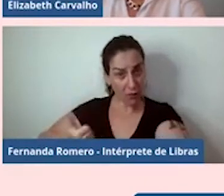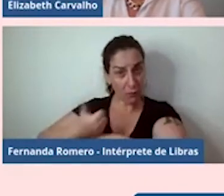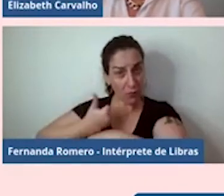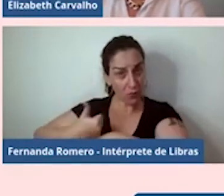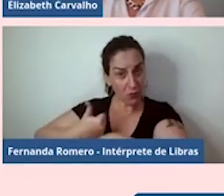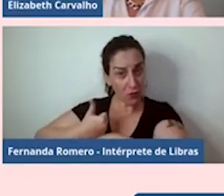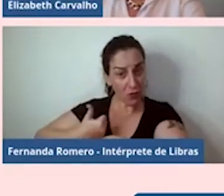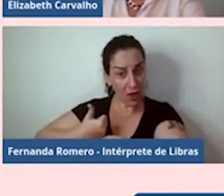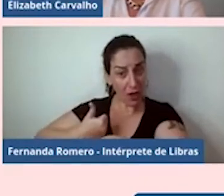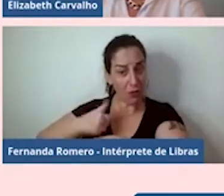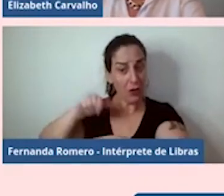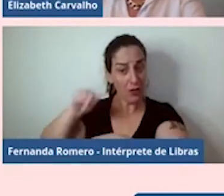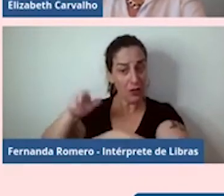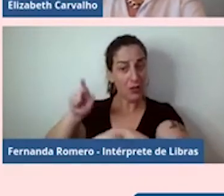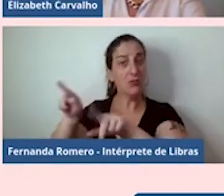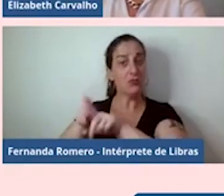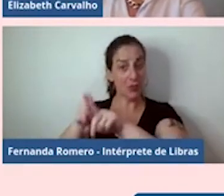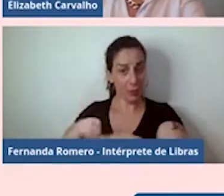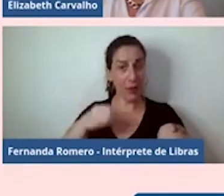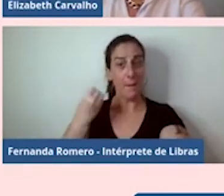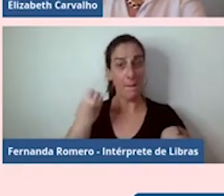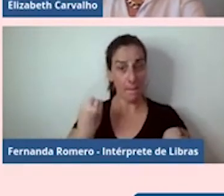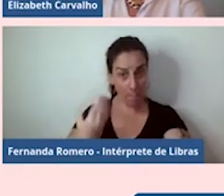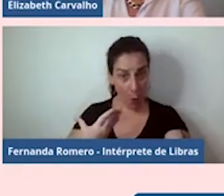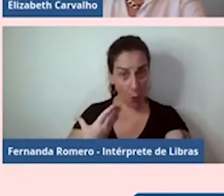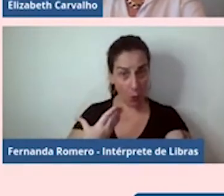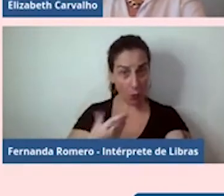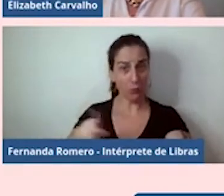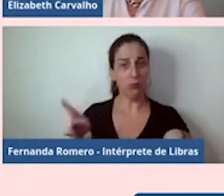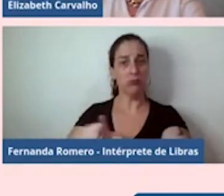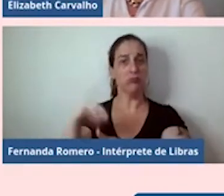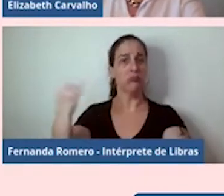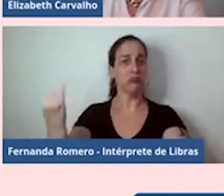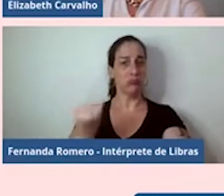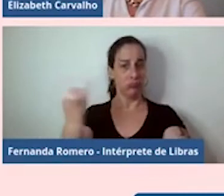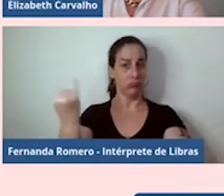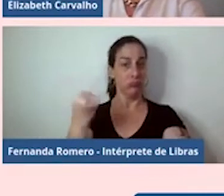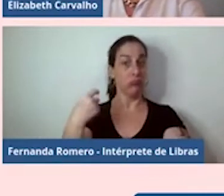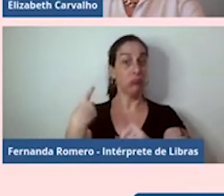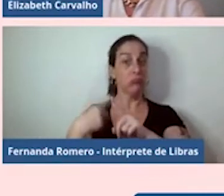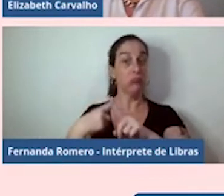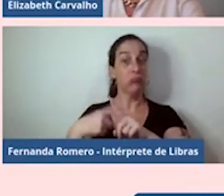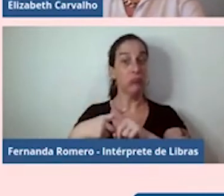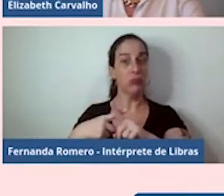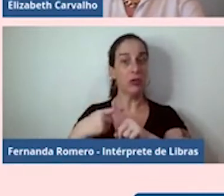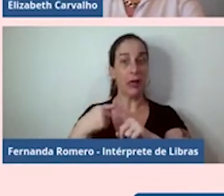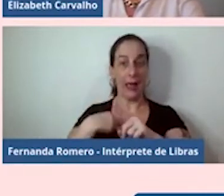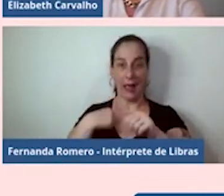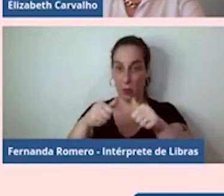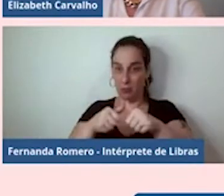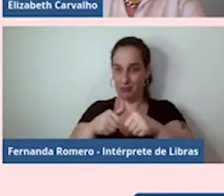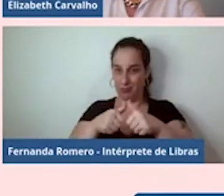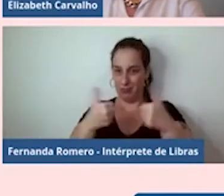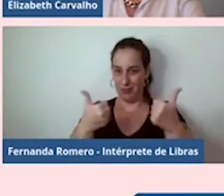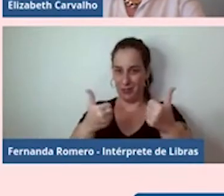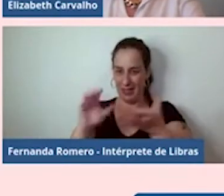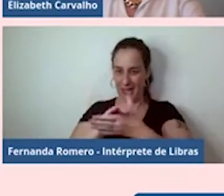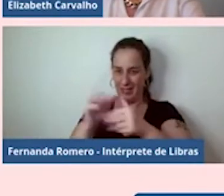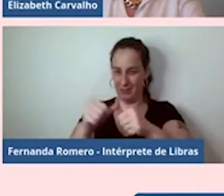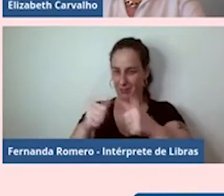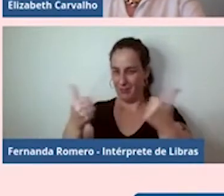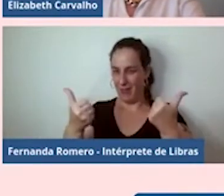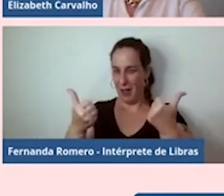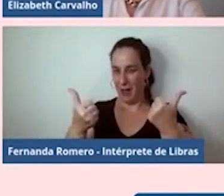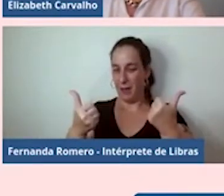aí também é bom, né? Também é importante, porque eu me separei com menos de